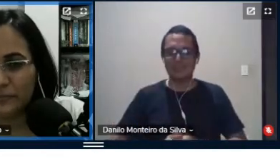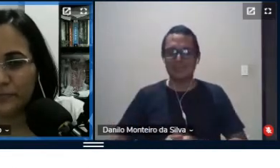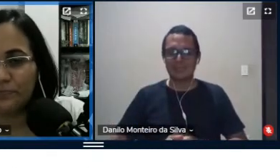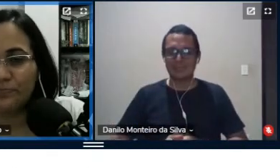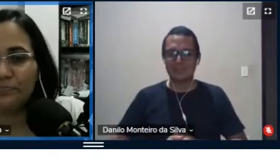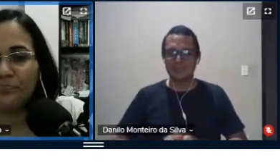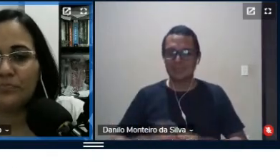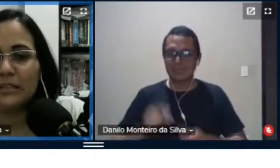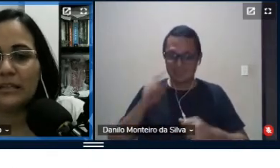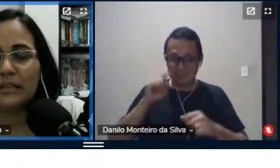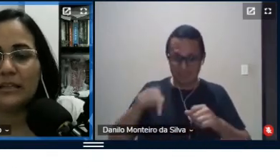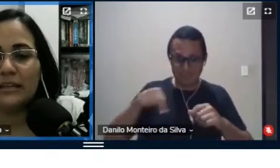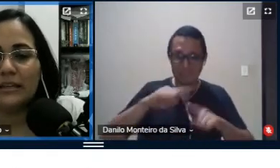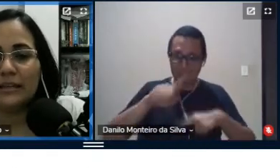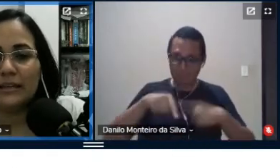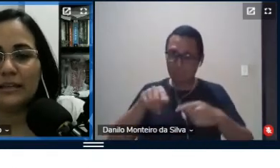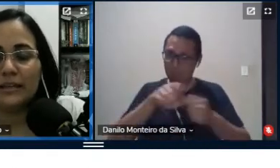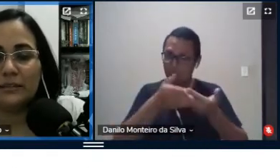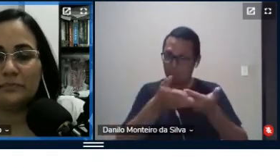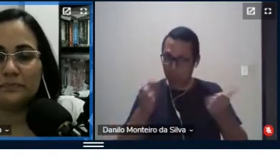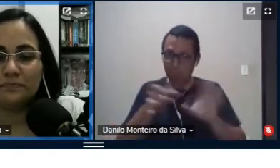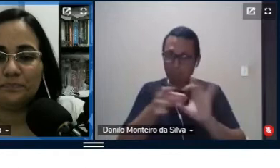lida.